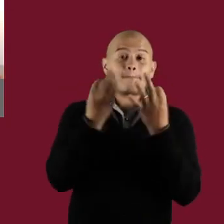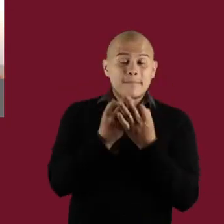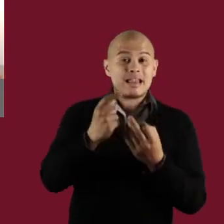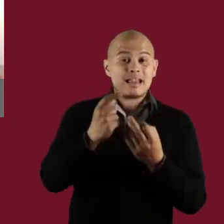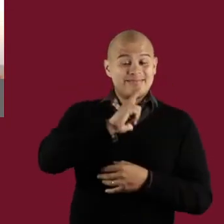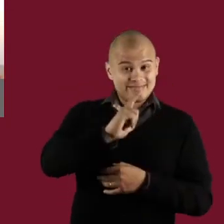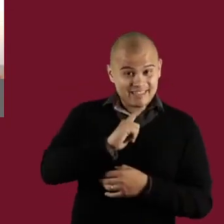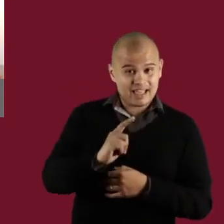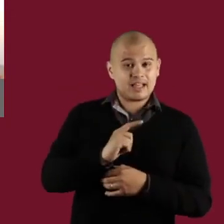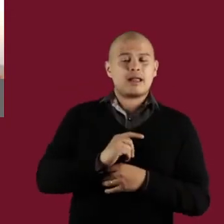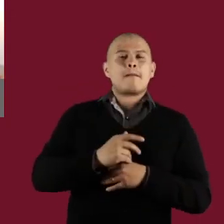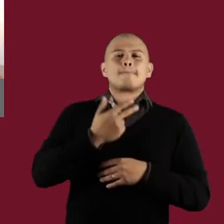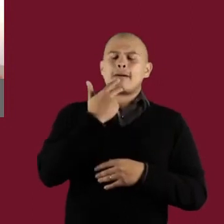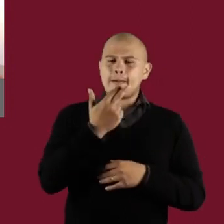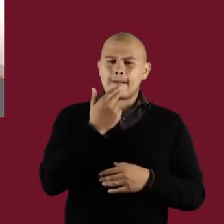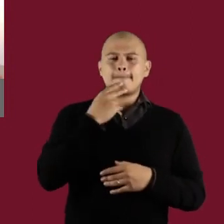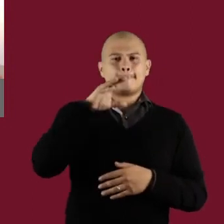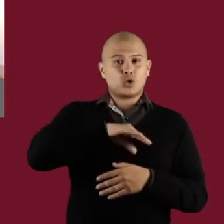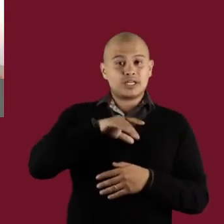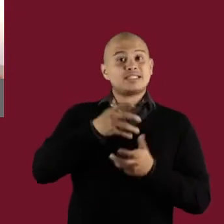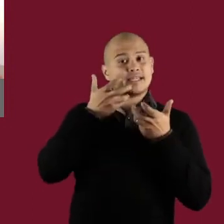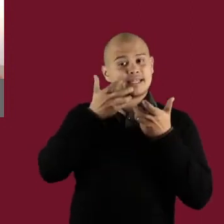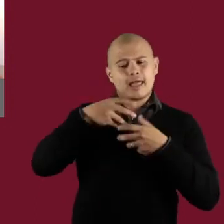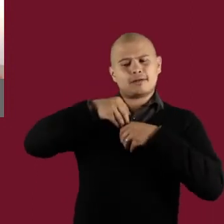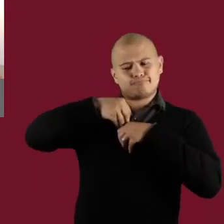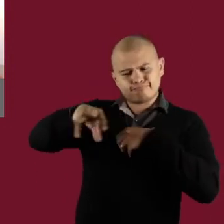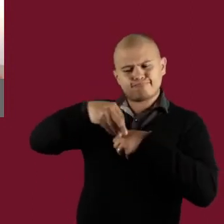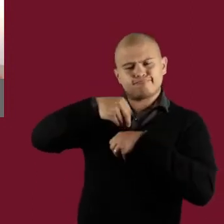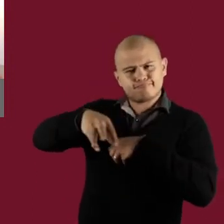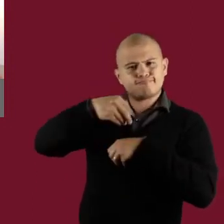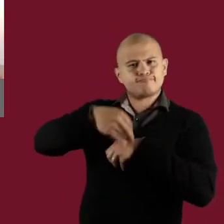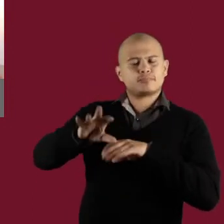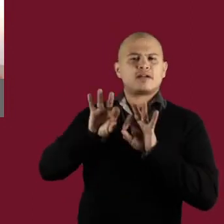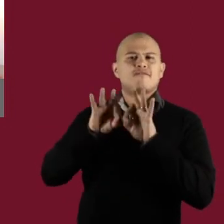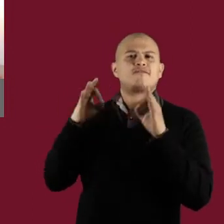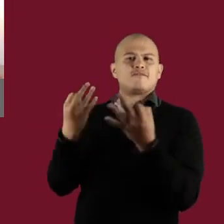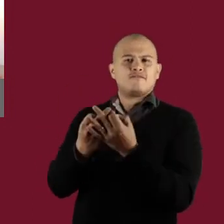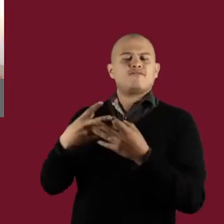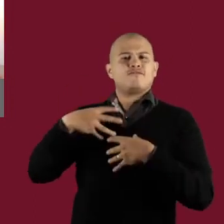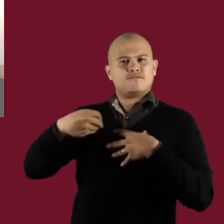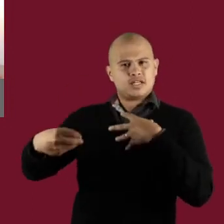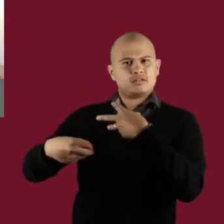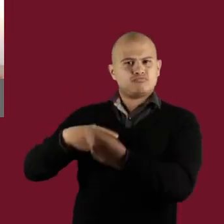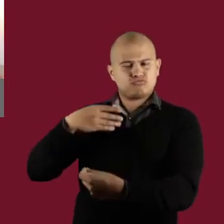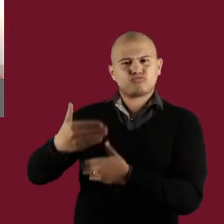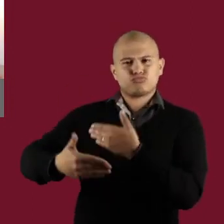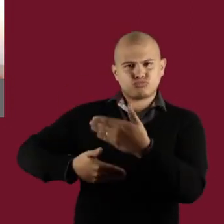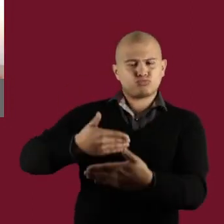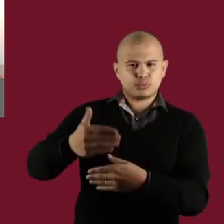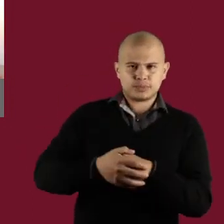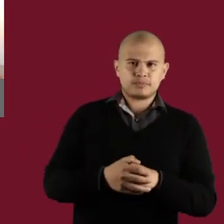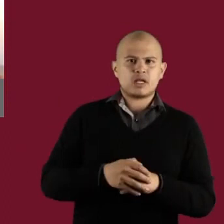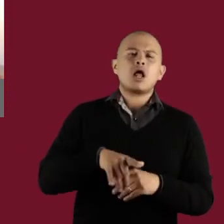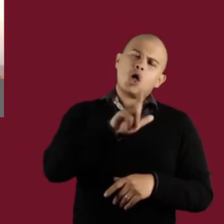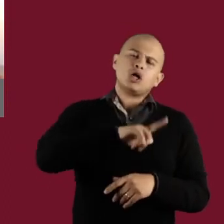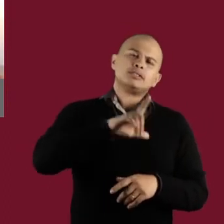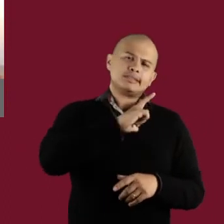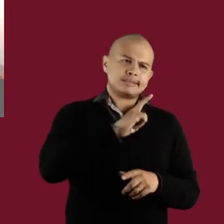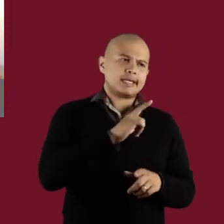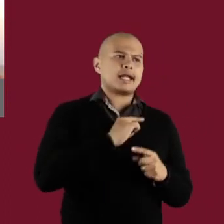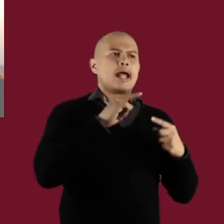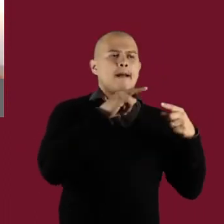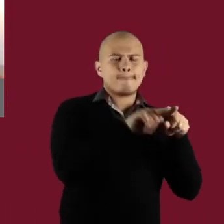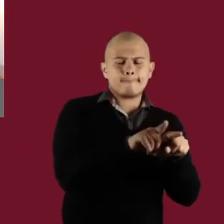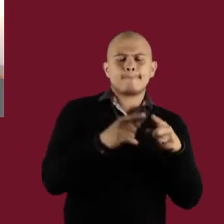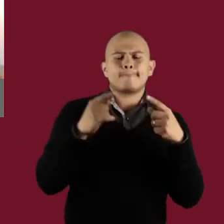filhos aprendam essa língua. Então, claro que elas contam com o apoio do consulado, dos respectivos consulados, elas contam com